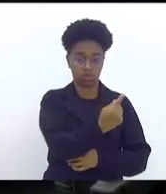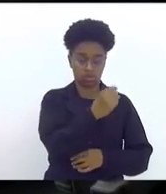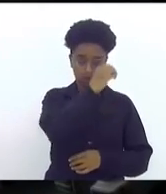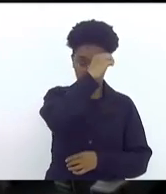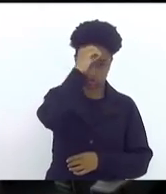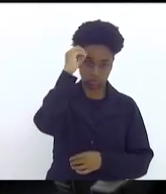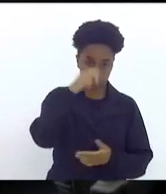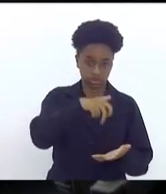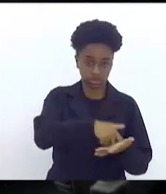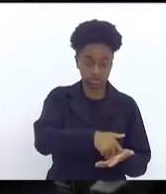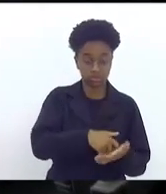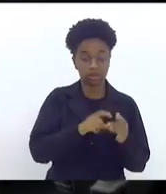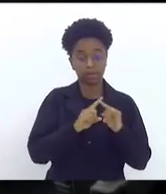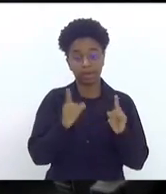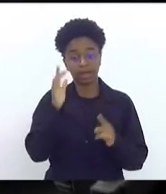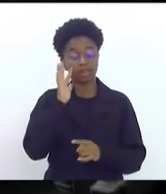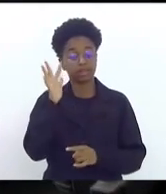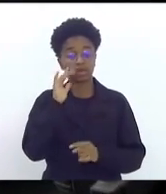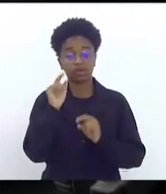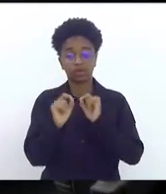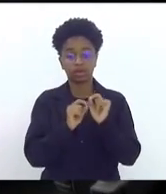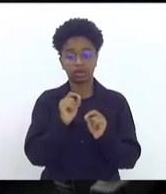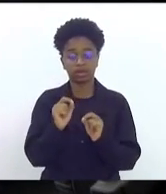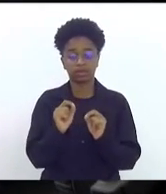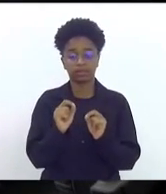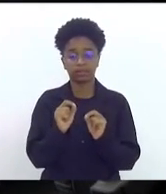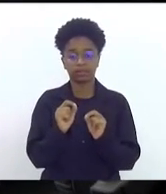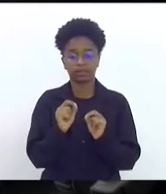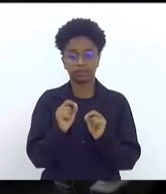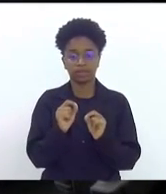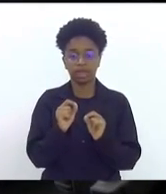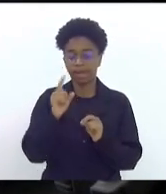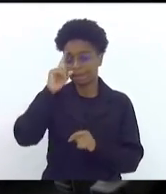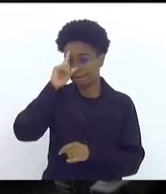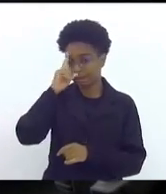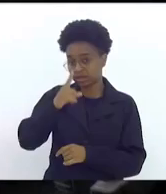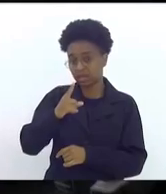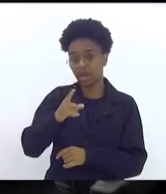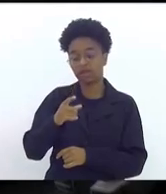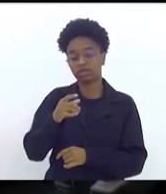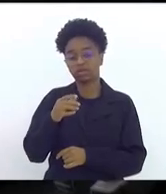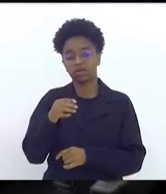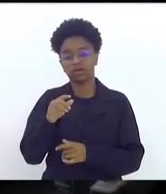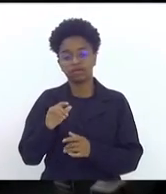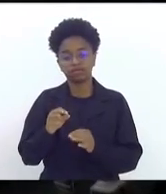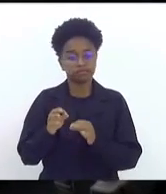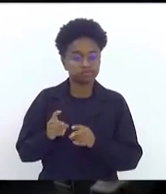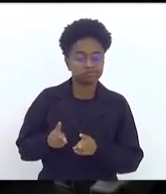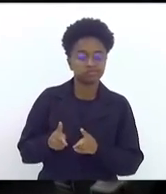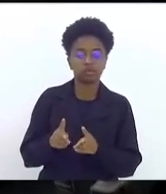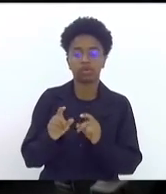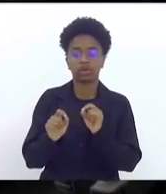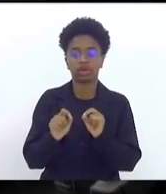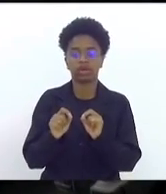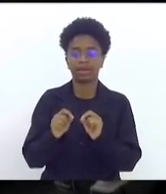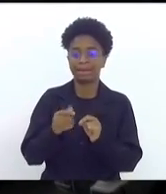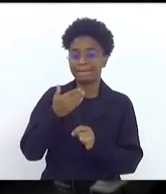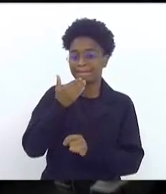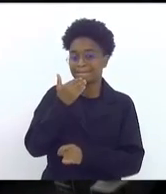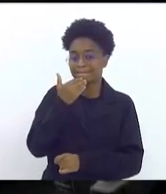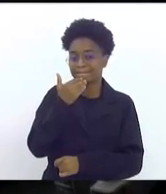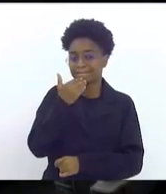que importa aqui é a ideia, o mandato moral firme, secular, milenar, de que é